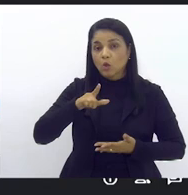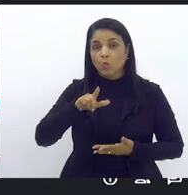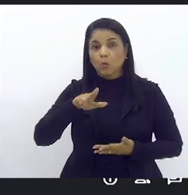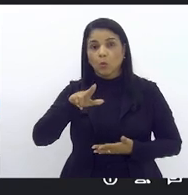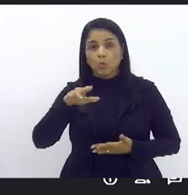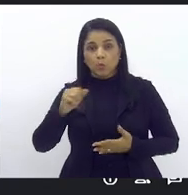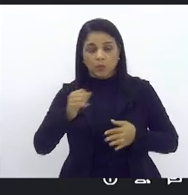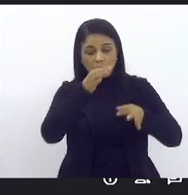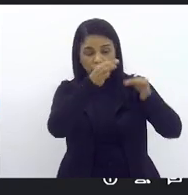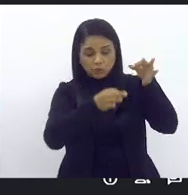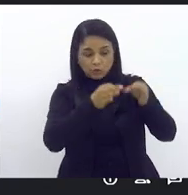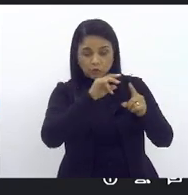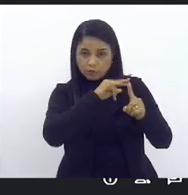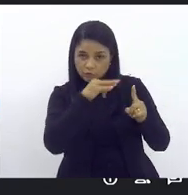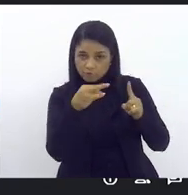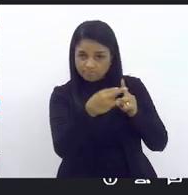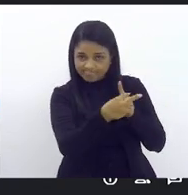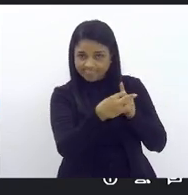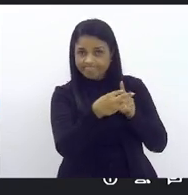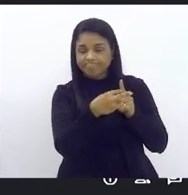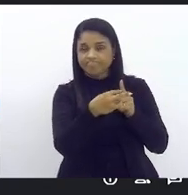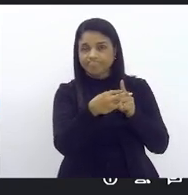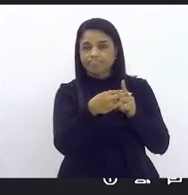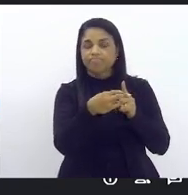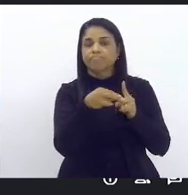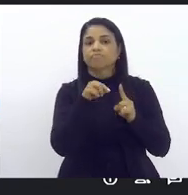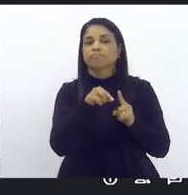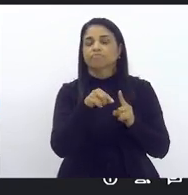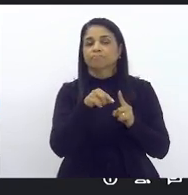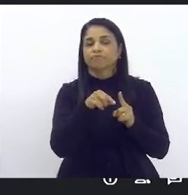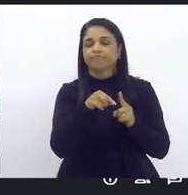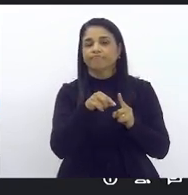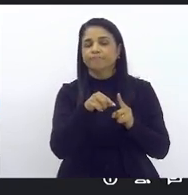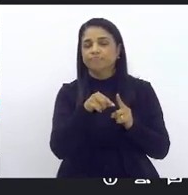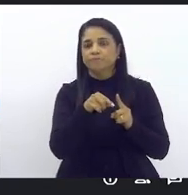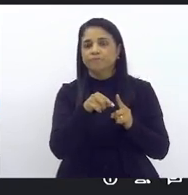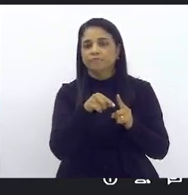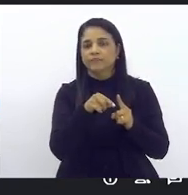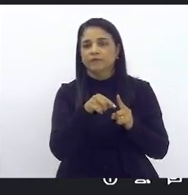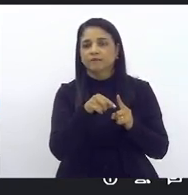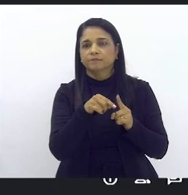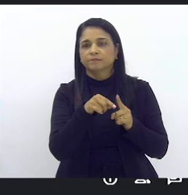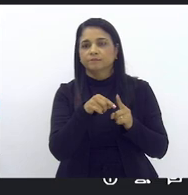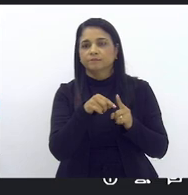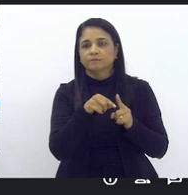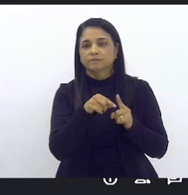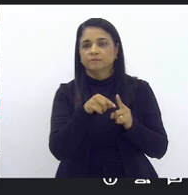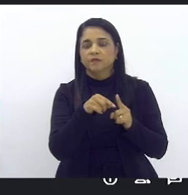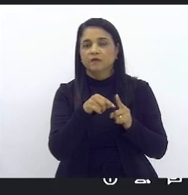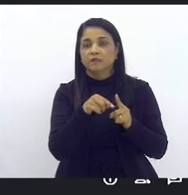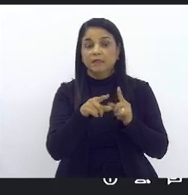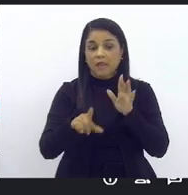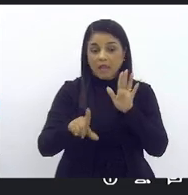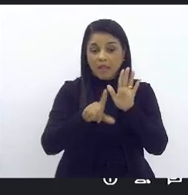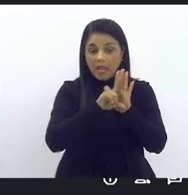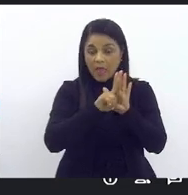jurídico, a respeito da, da vigência da lei do piso, né? A